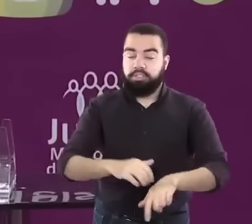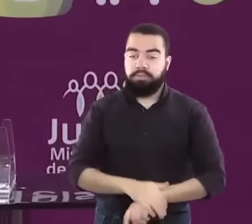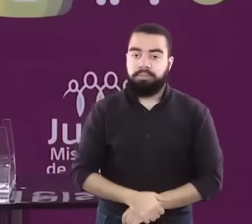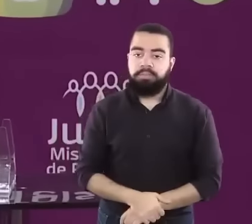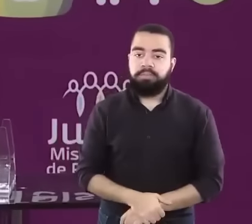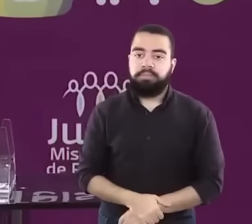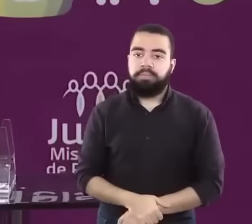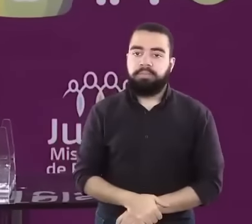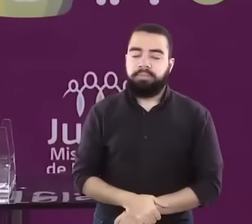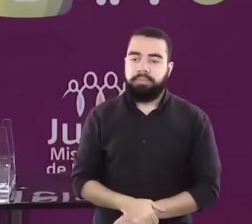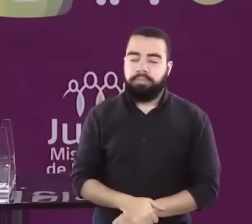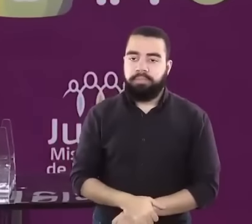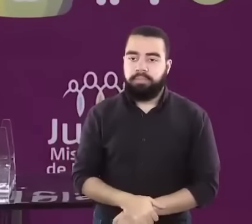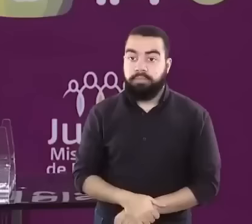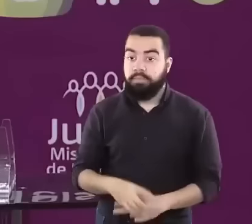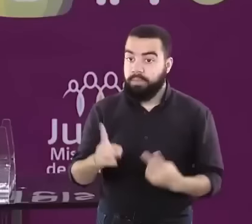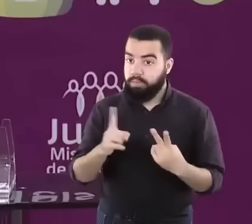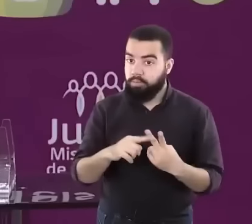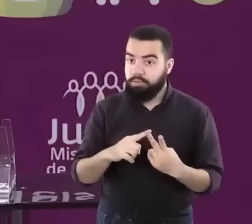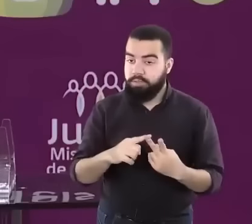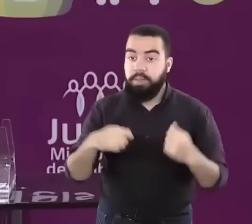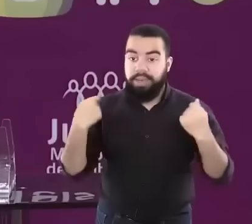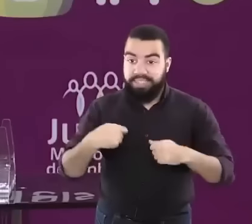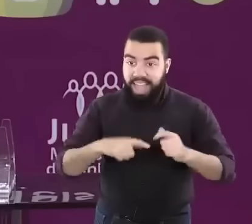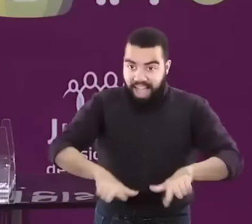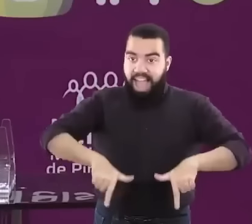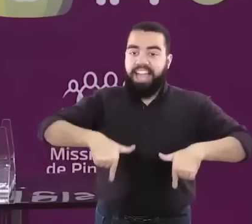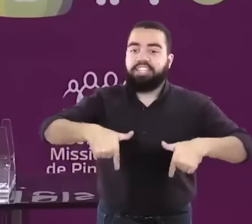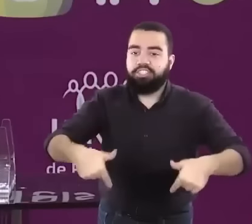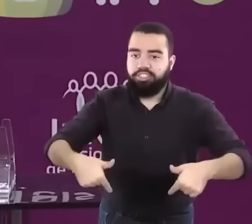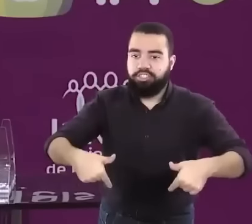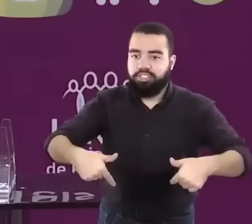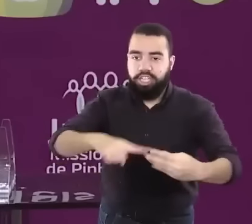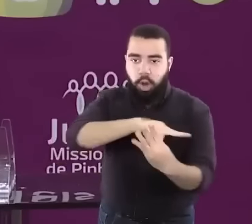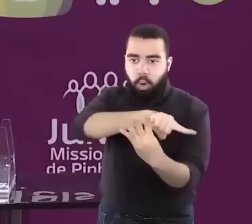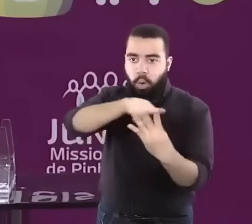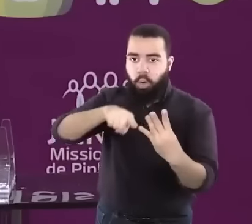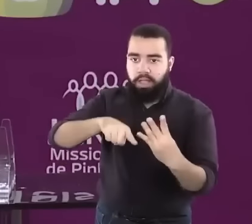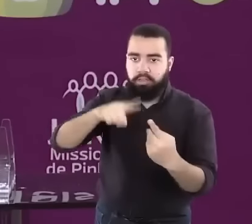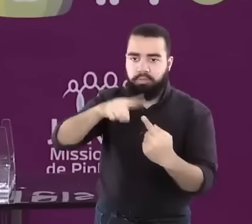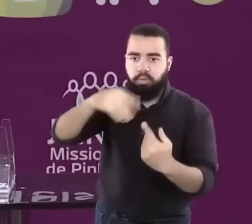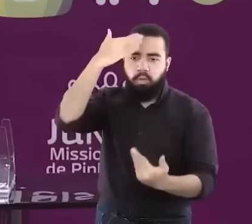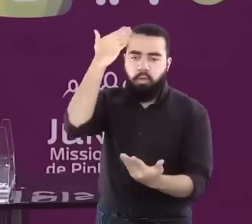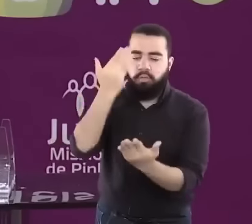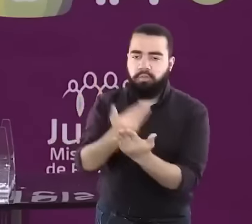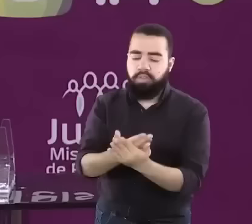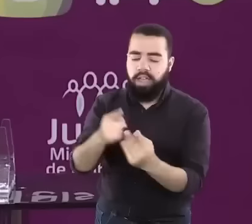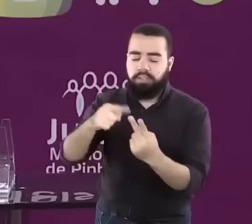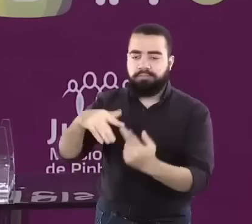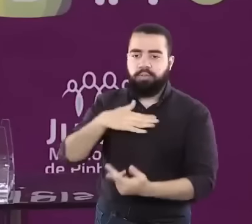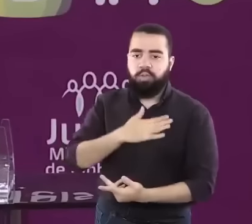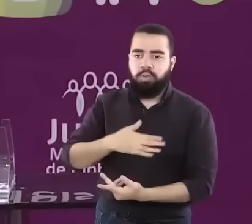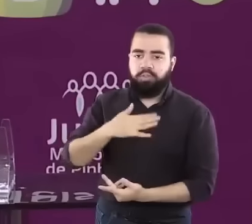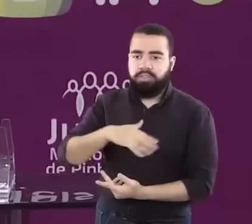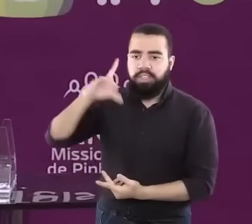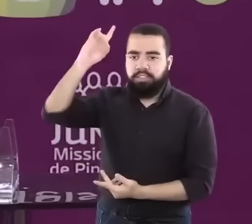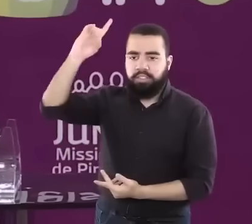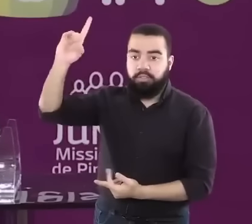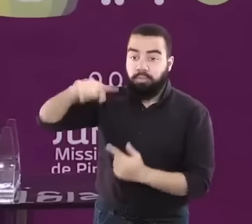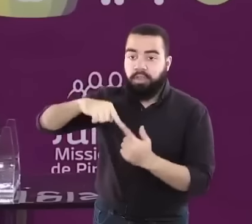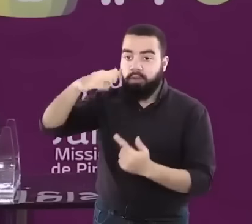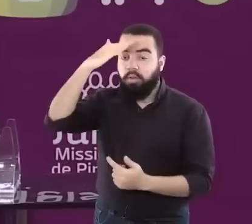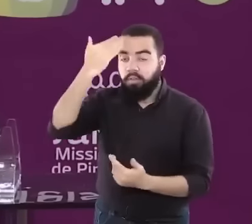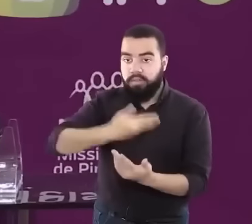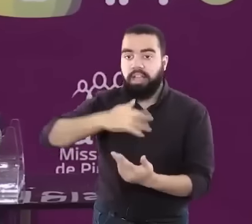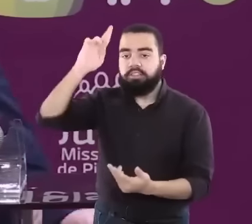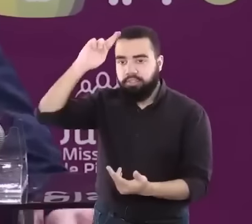segundo tome quatro atitudes Confia no Senhor agrada-te do senhor